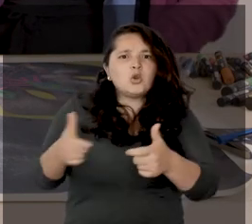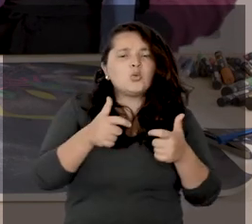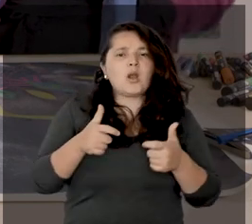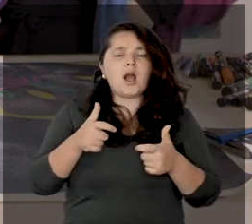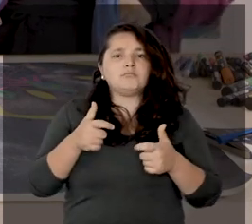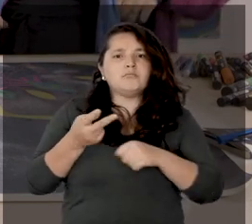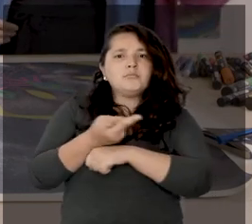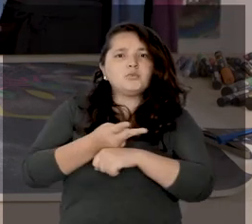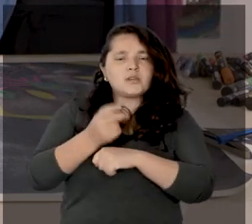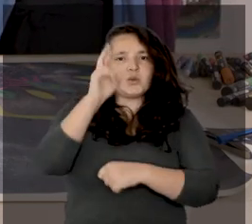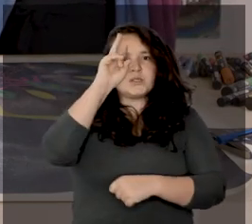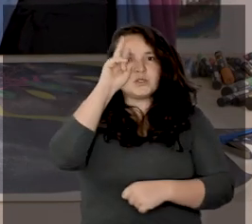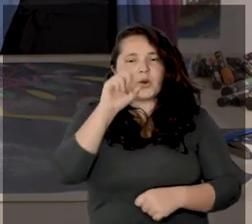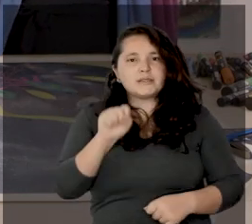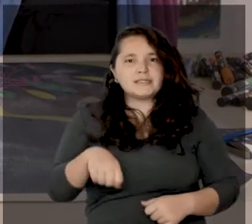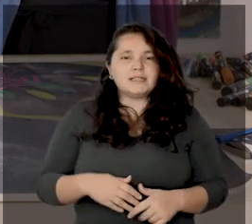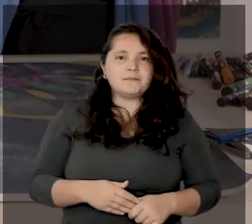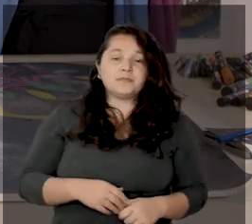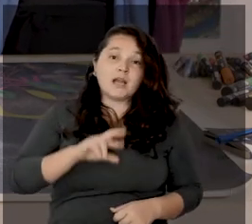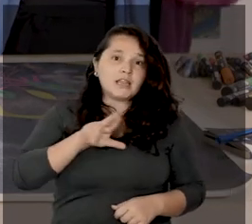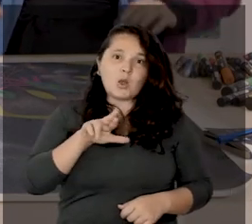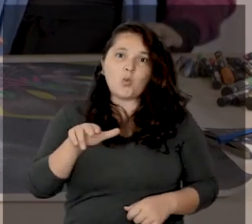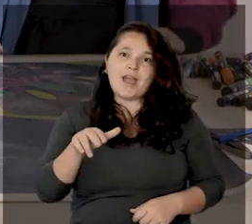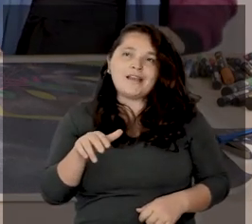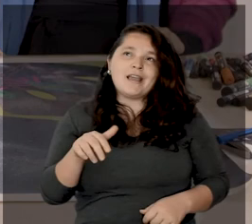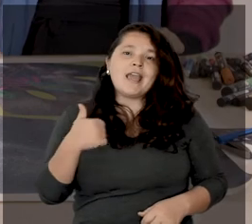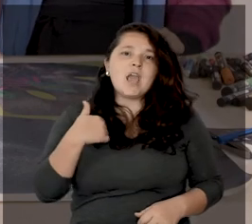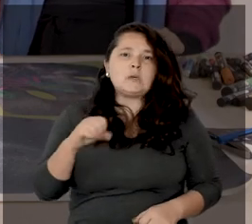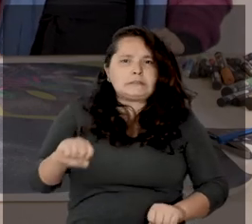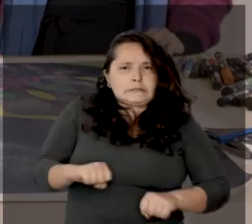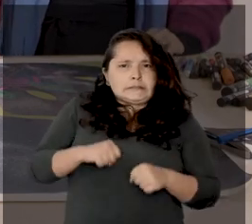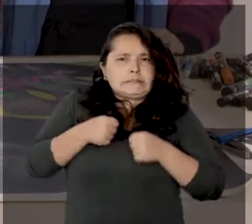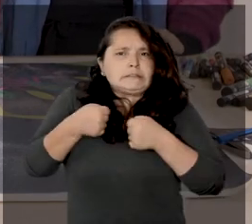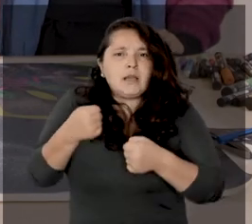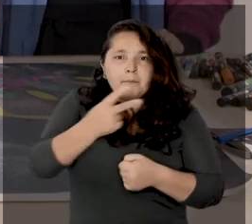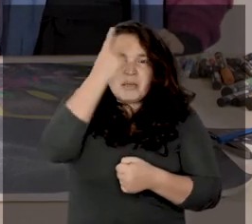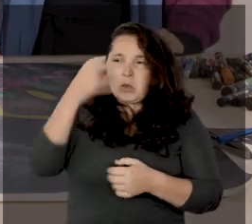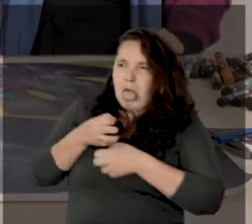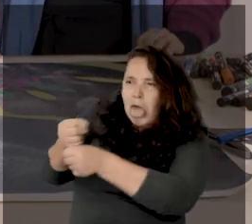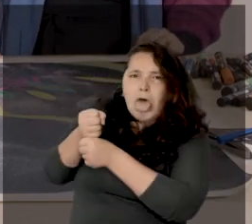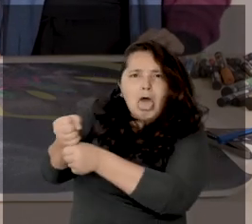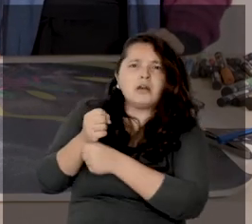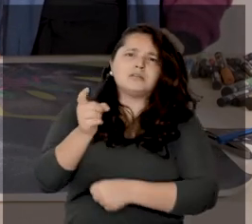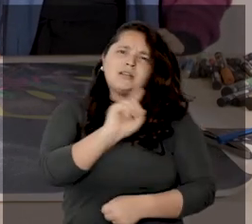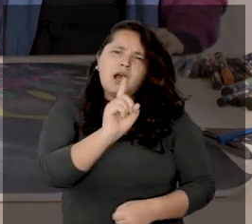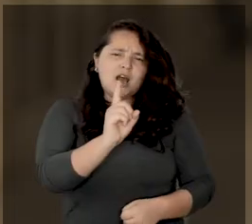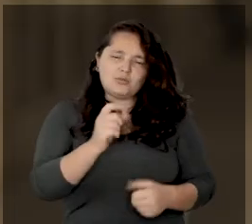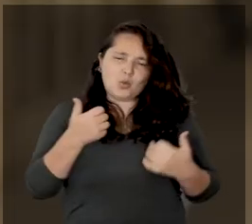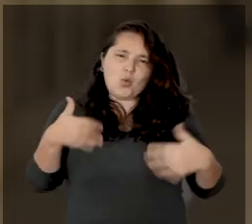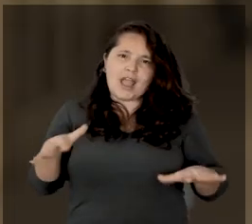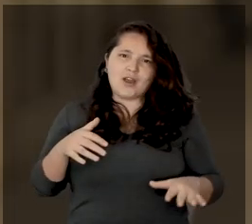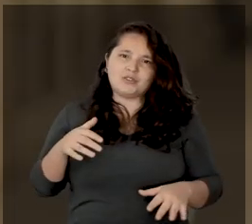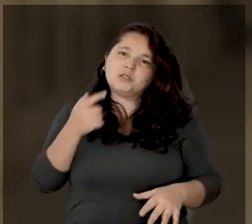isso, não exatamente com a vontade de apertar o pescoço de ninguém, porque isso não resolve nada, né, também.